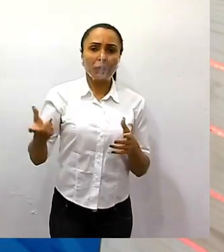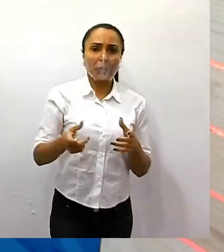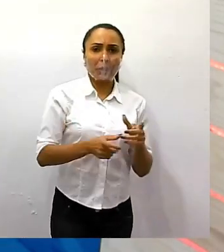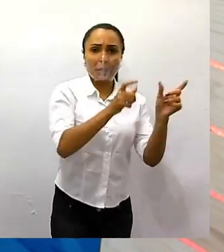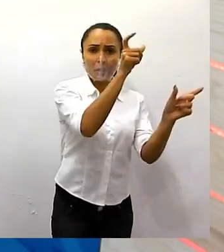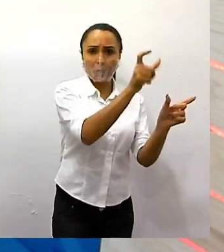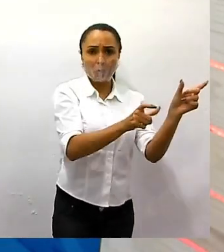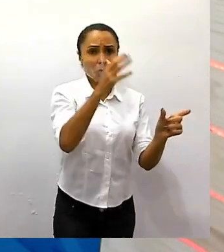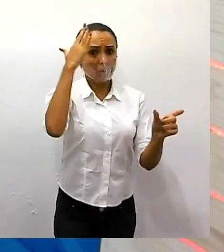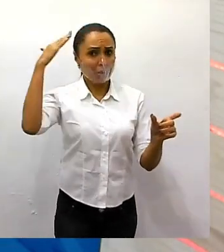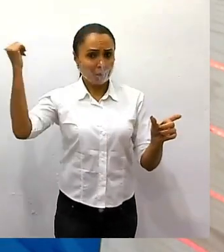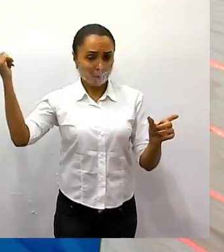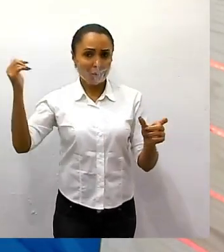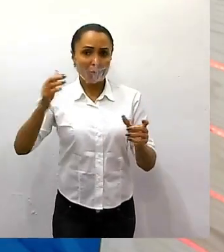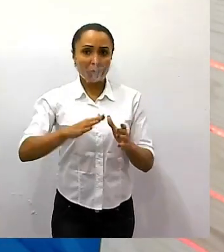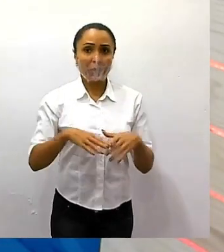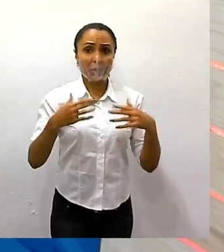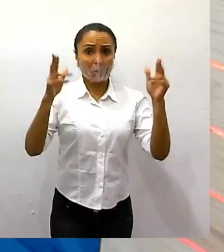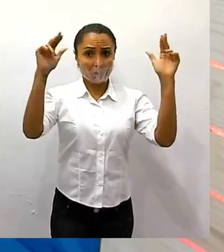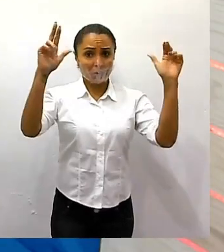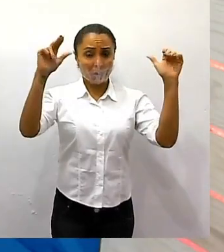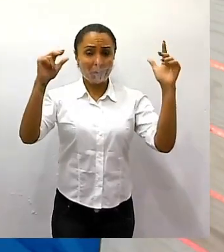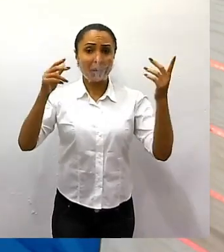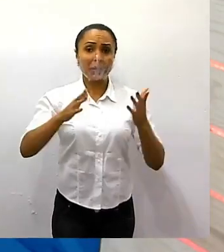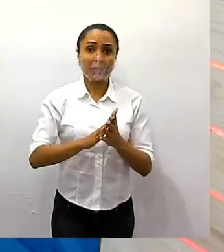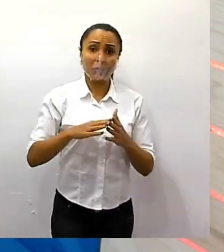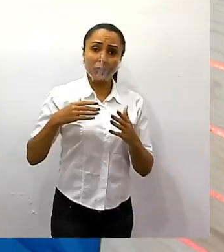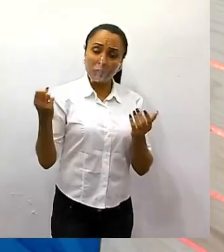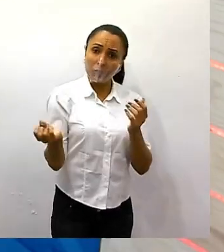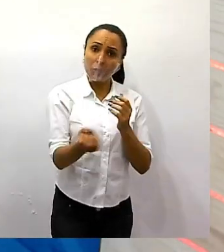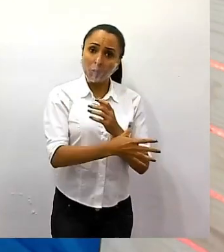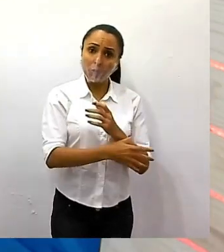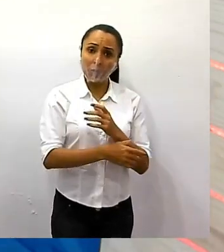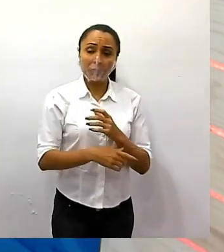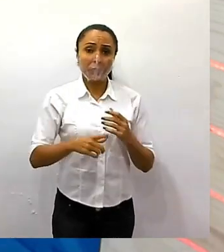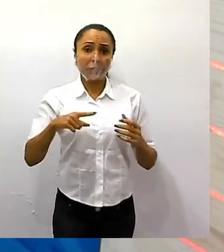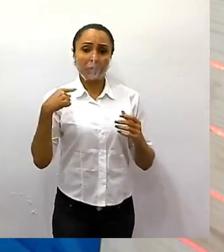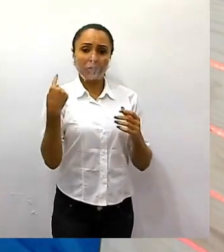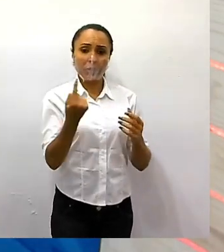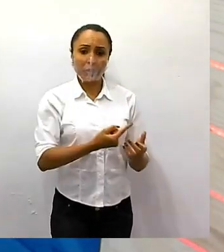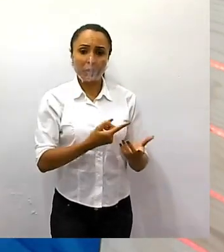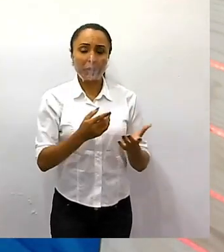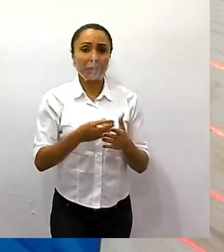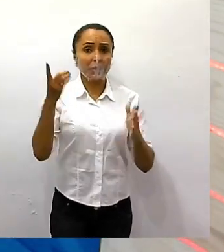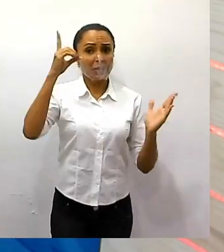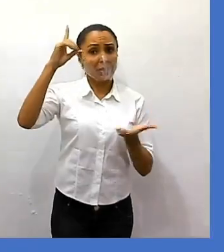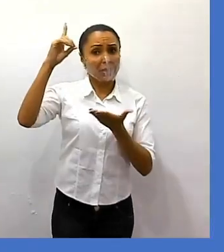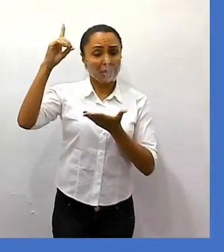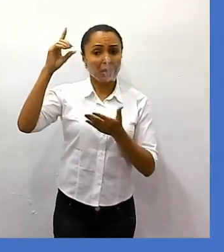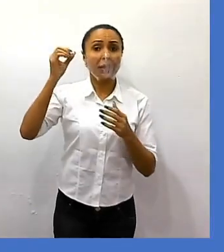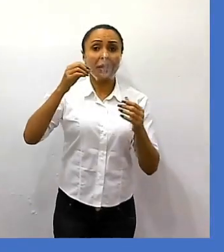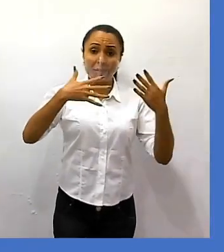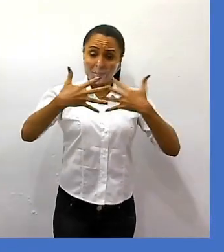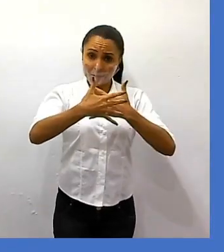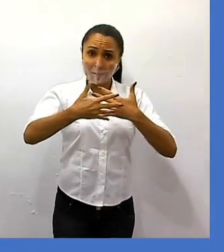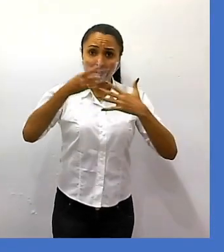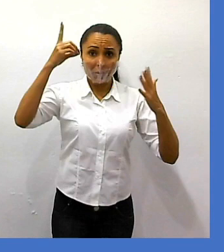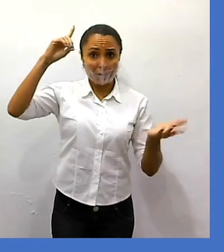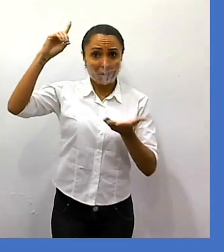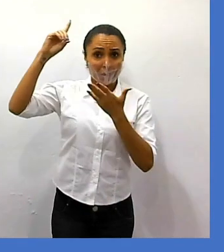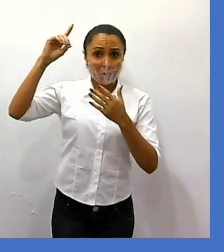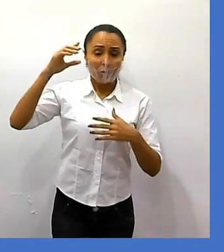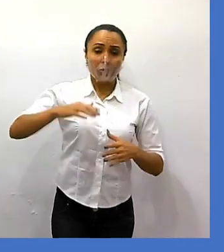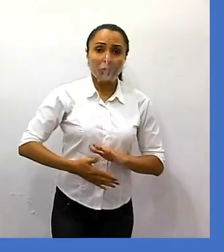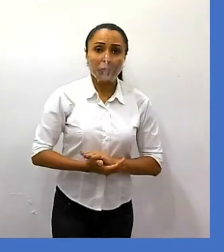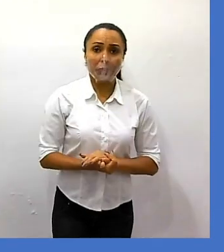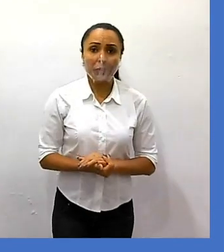das temáticas abordadas. Né? Então, a gente tem aí o filme Cidade de Deus, imagem na tela, o filme Cidade